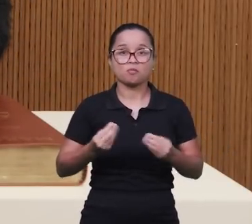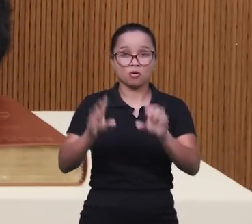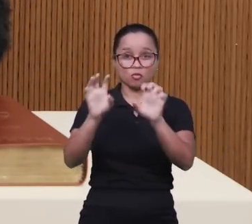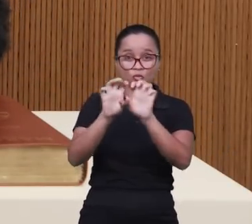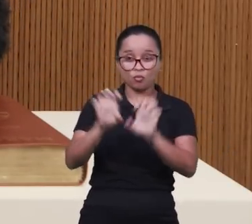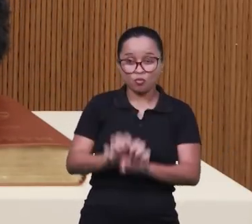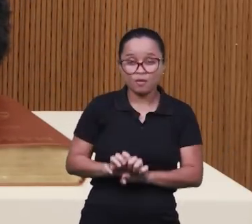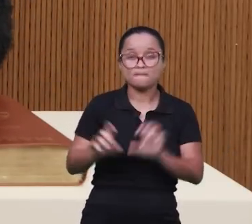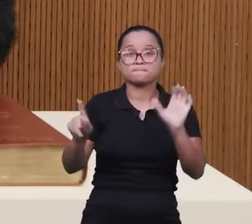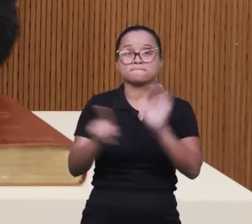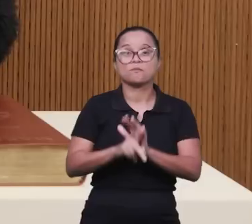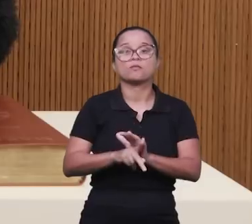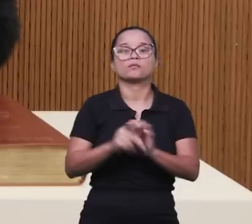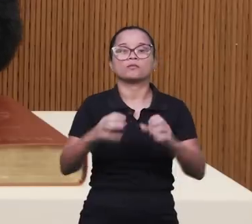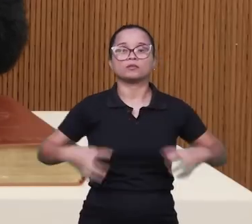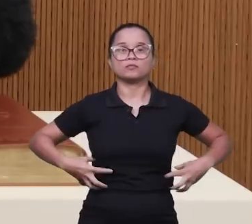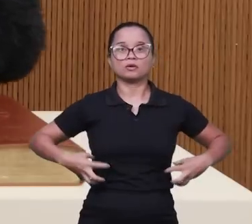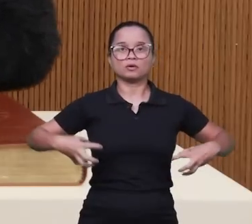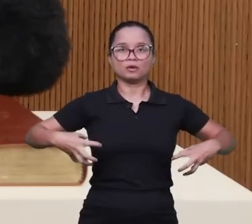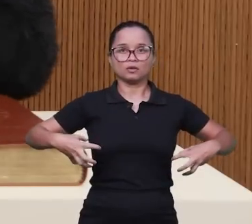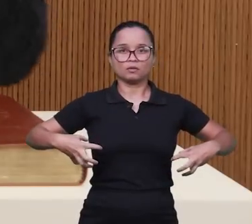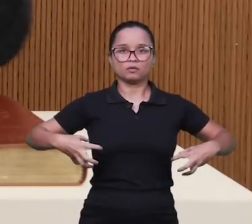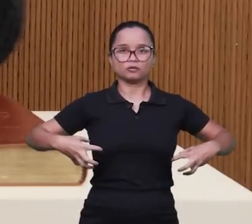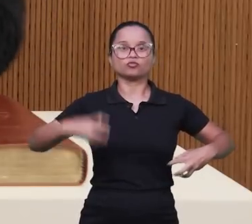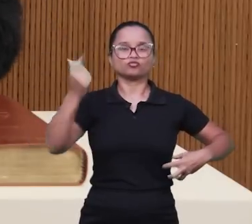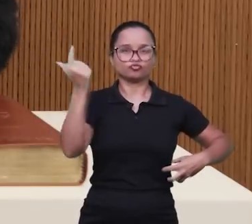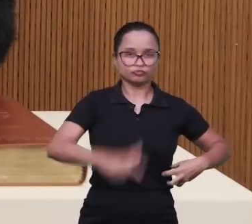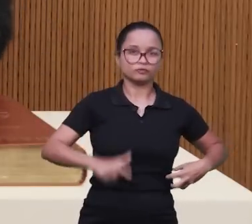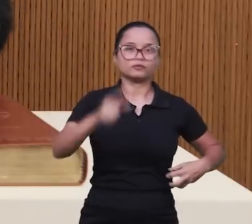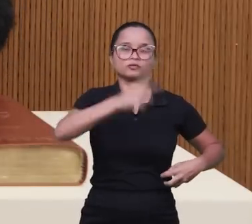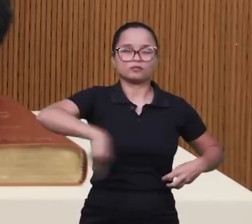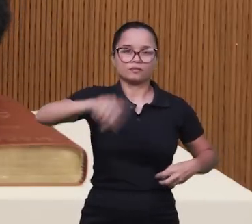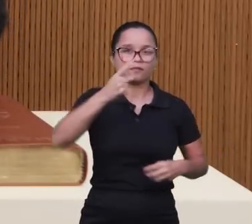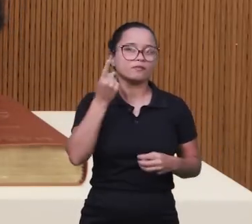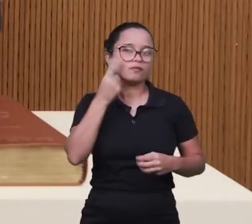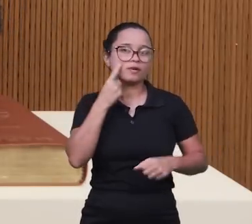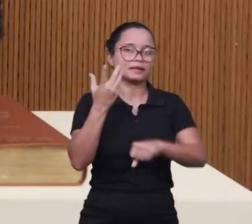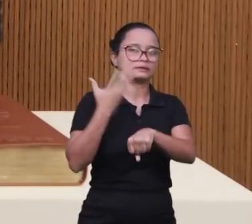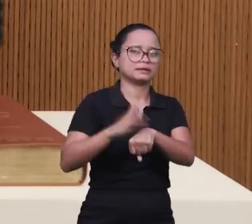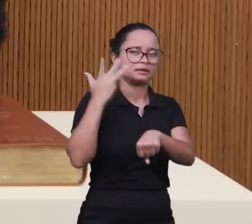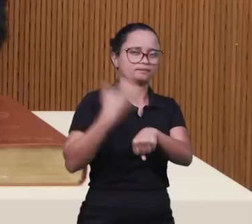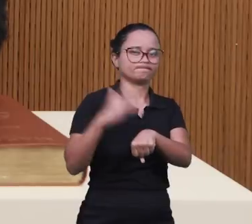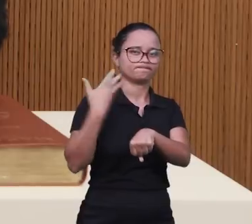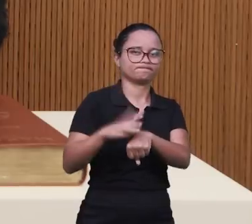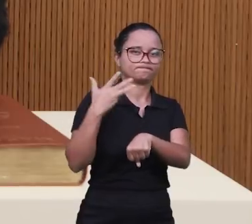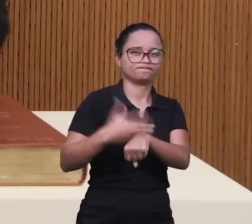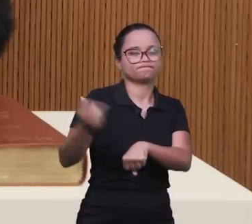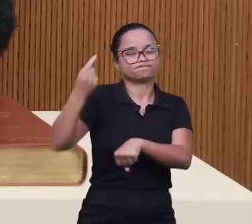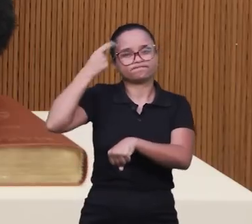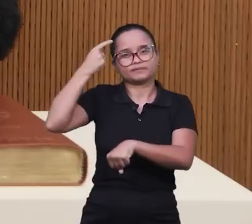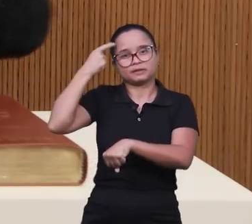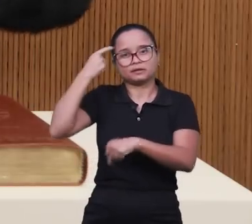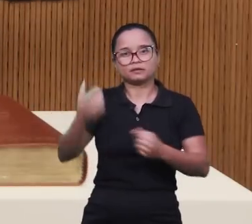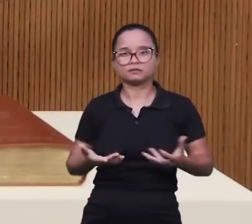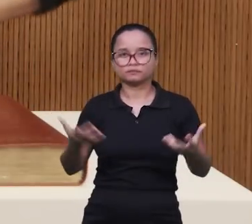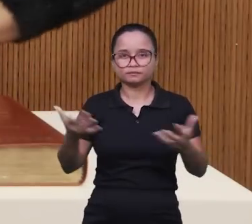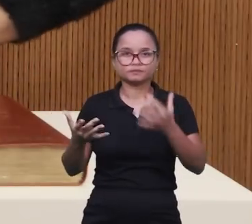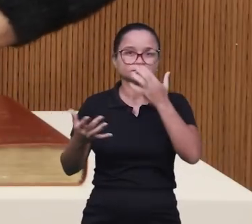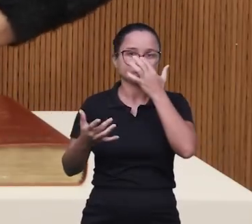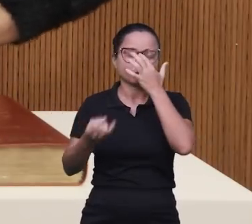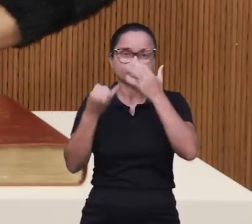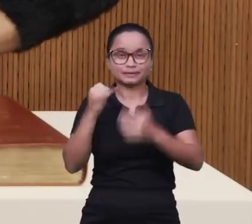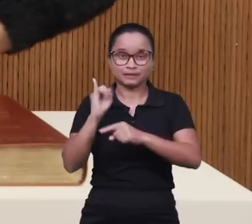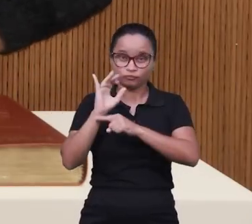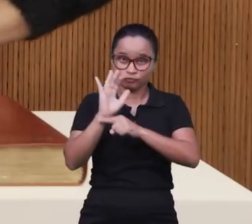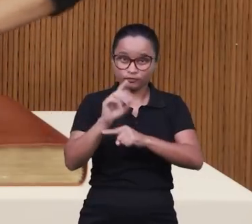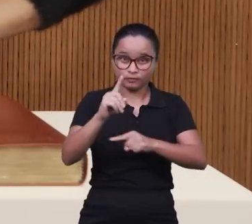estrutura das costelas expandidas. Então, novamente, nós vamos fazer o exercício pensando nessa estrutura aqui.